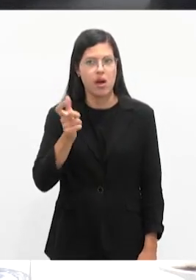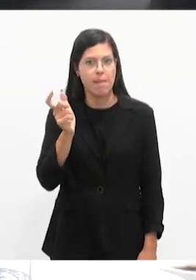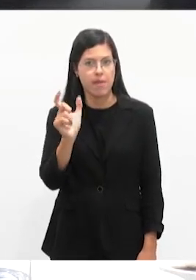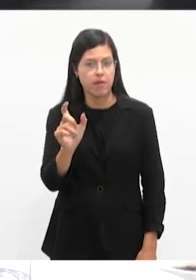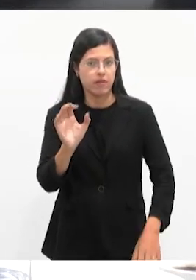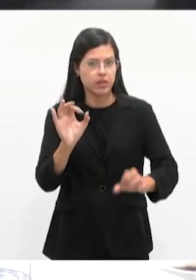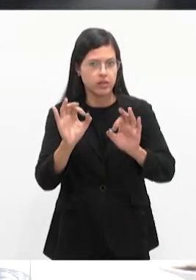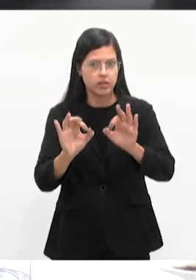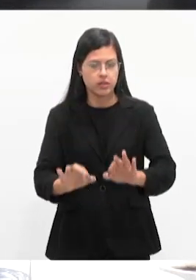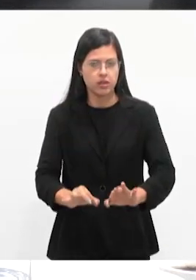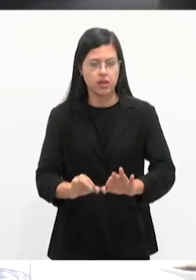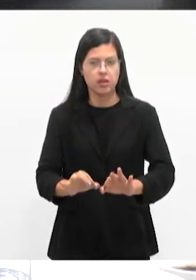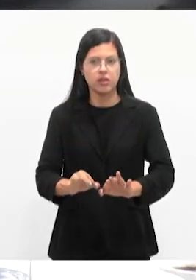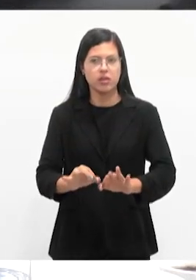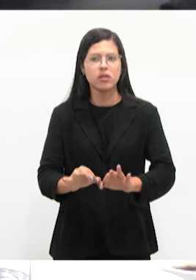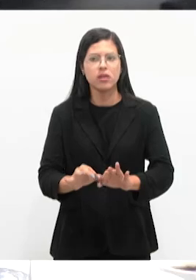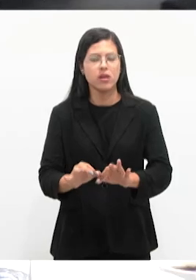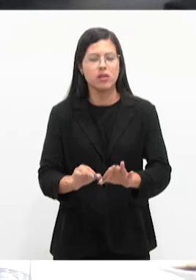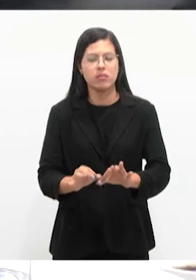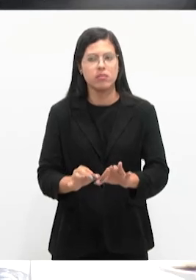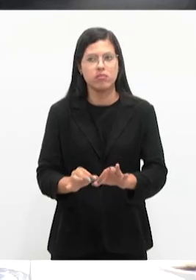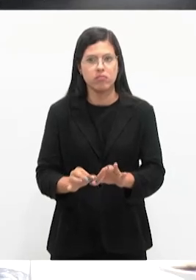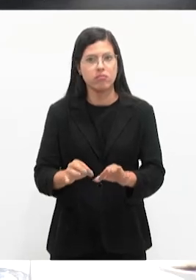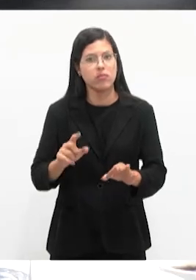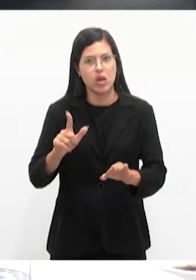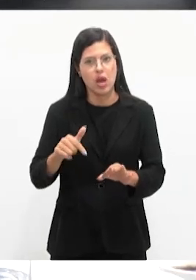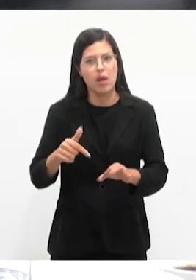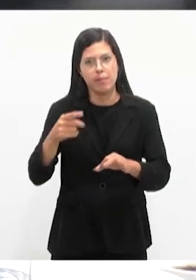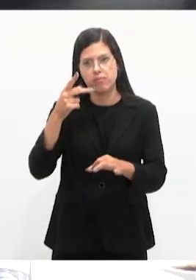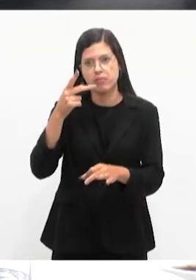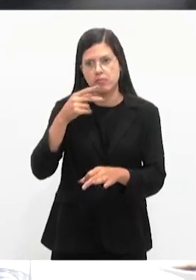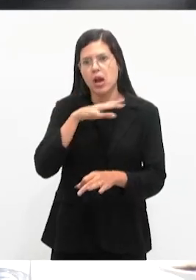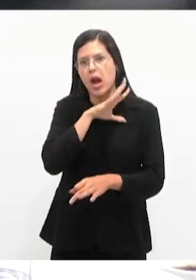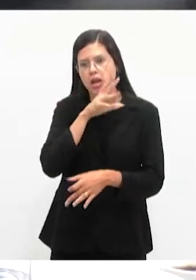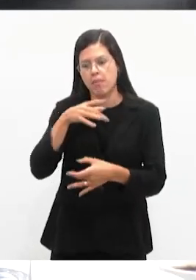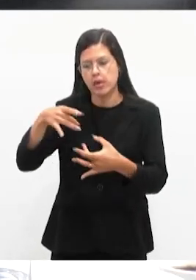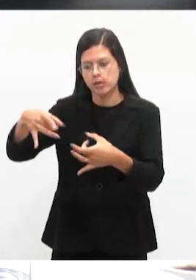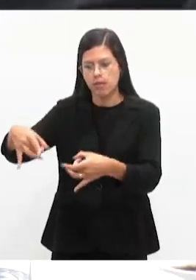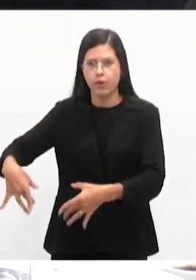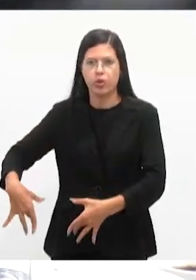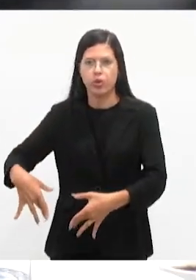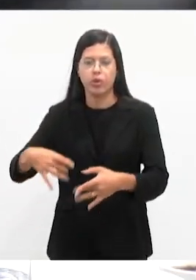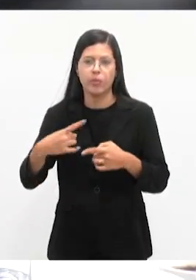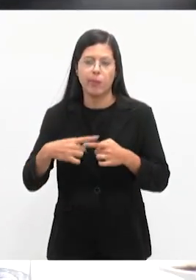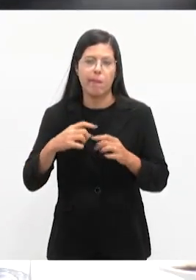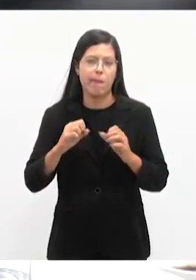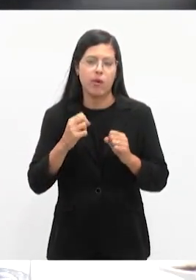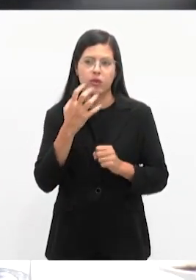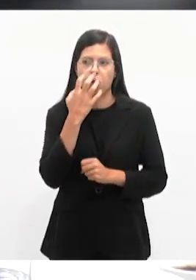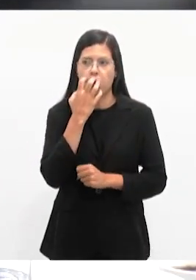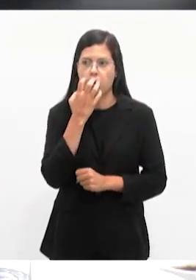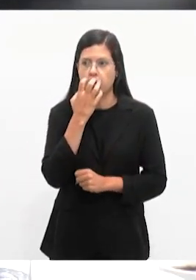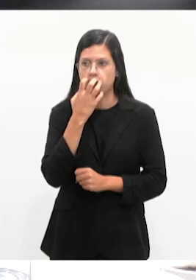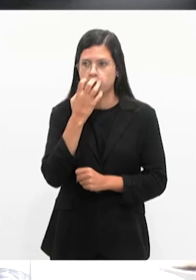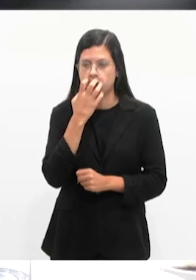certa devia ser em situação de abandono, porque você pode ter um cãozinho que não